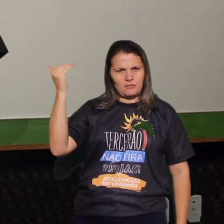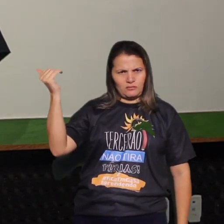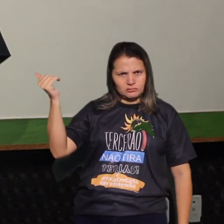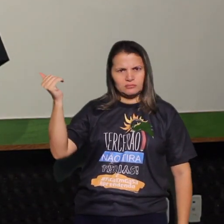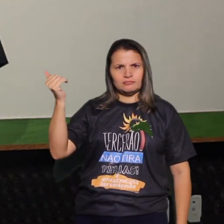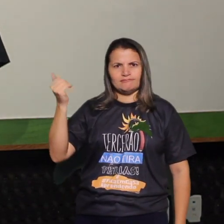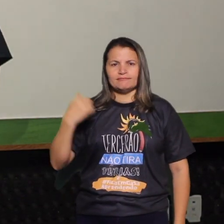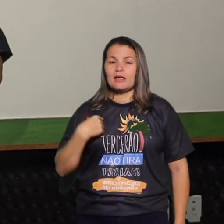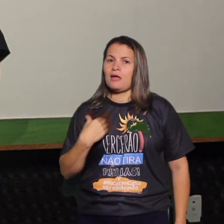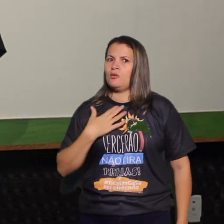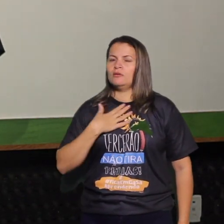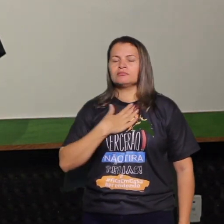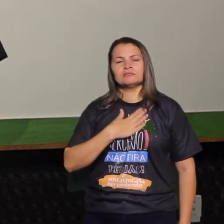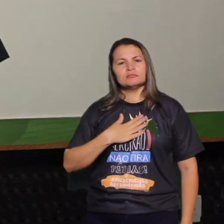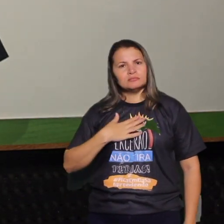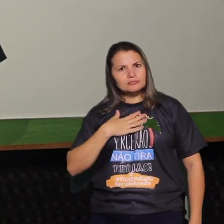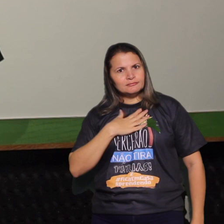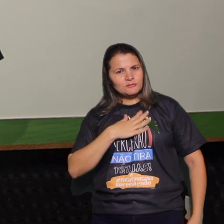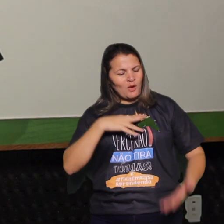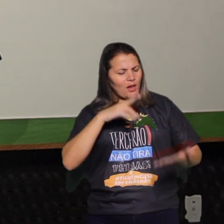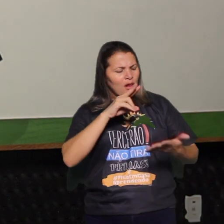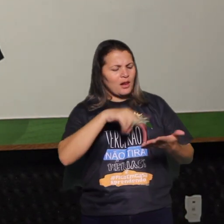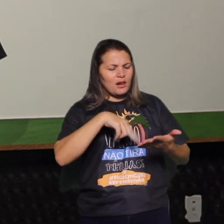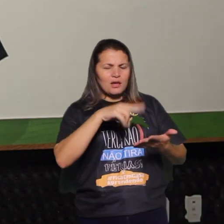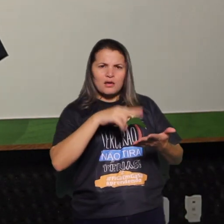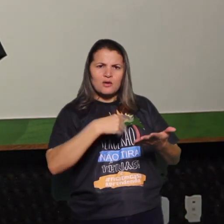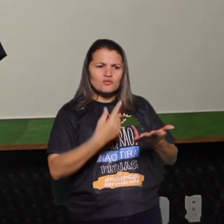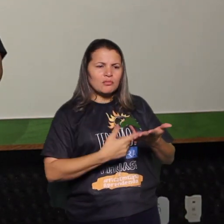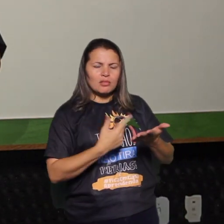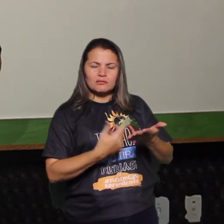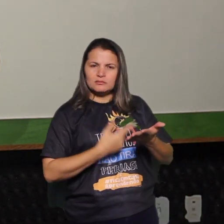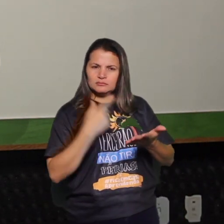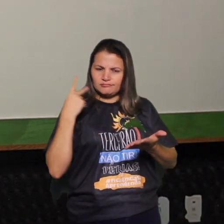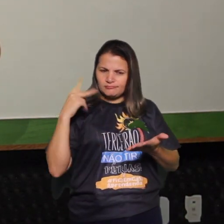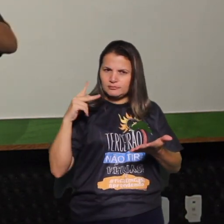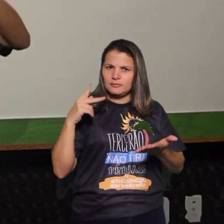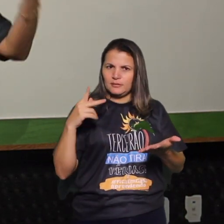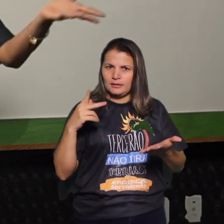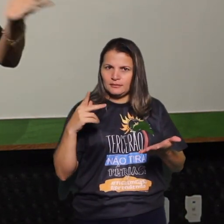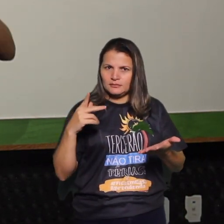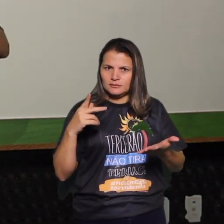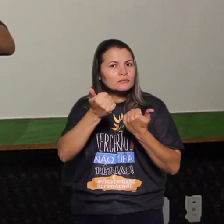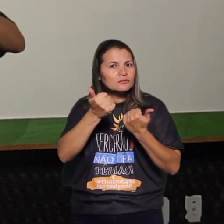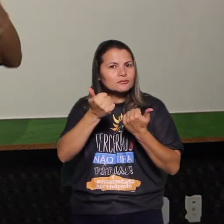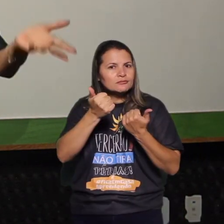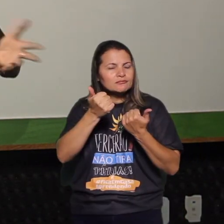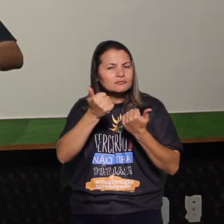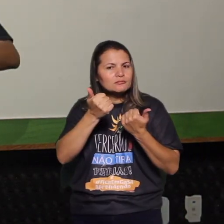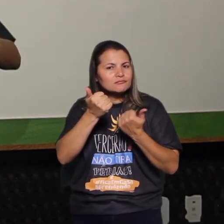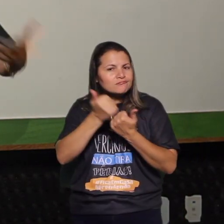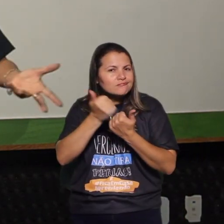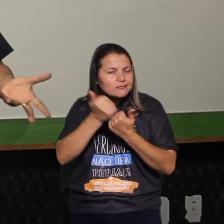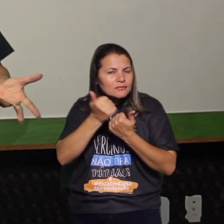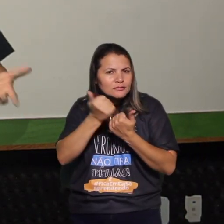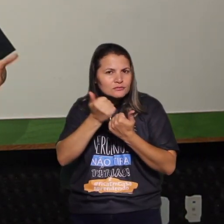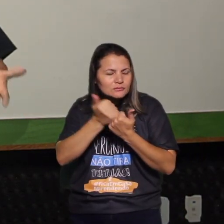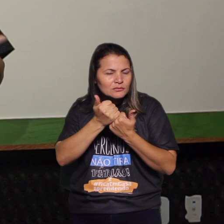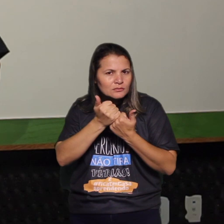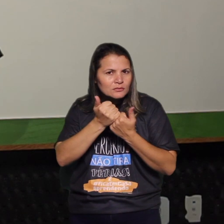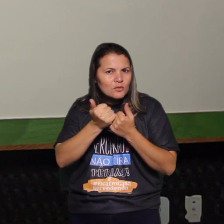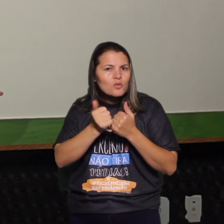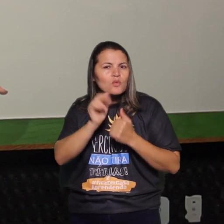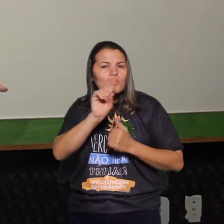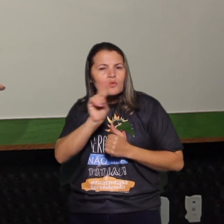William Shakespeare, eu leio tanto as obras dele, que ao invés de dizer que leio o livro, que eu leio um poema, que leio a obra,